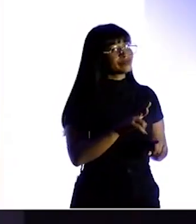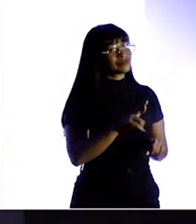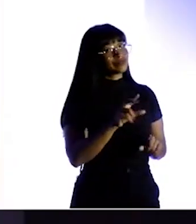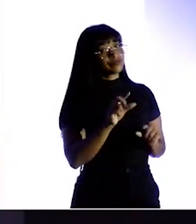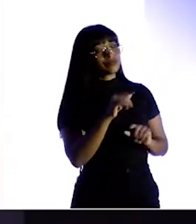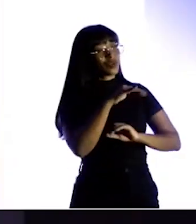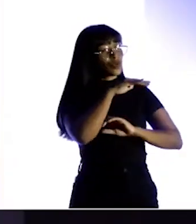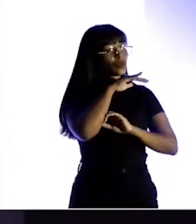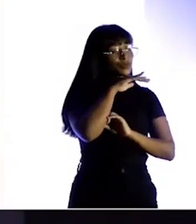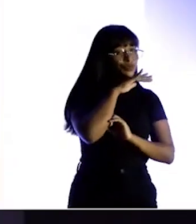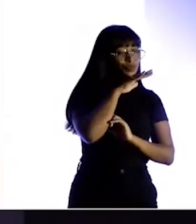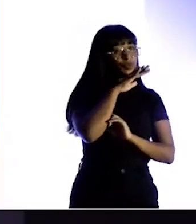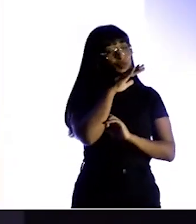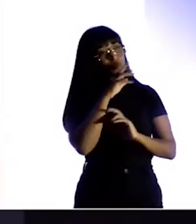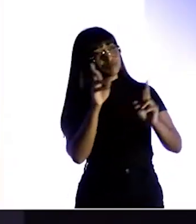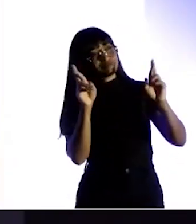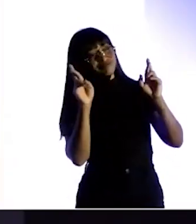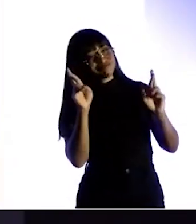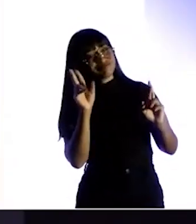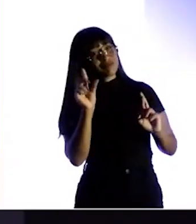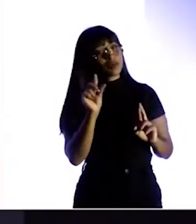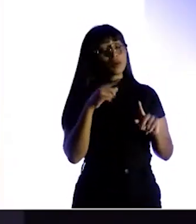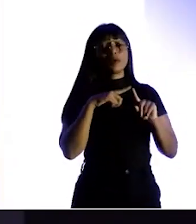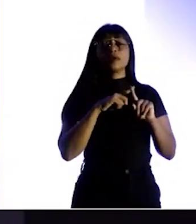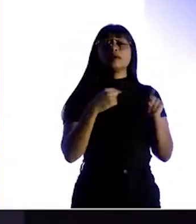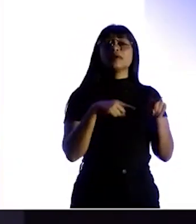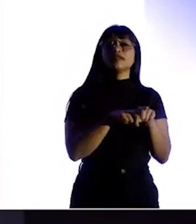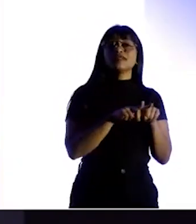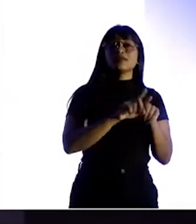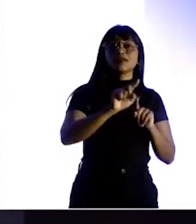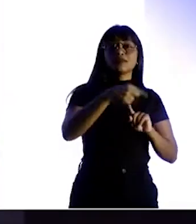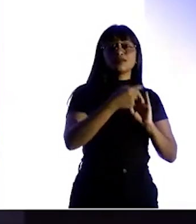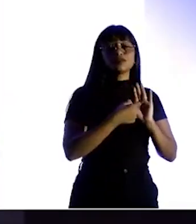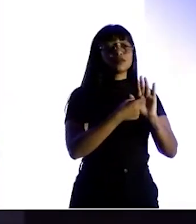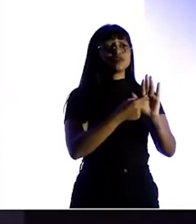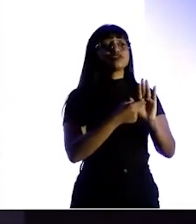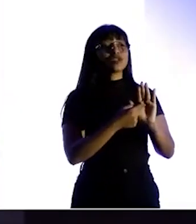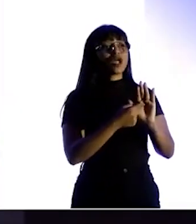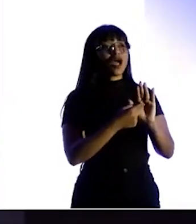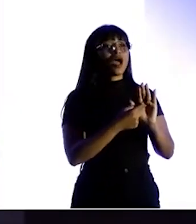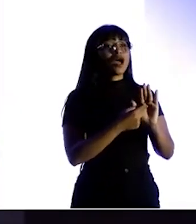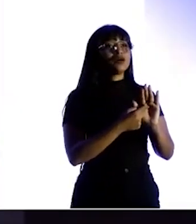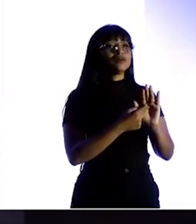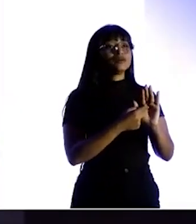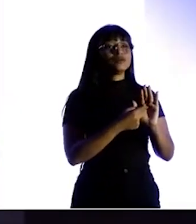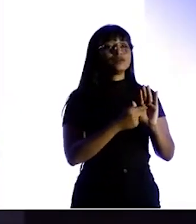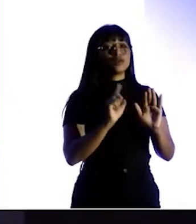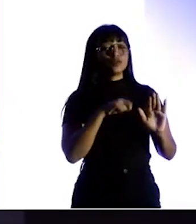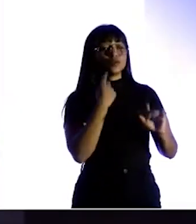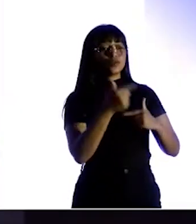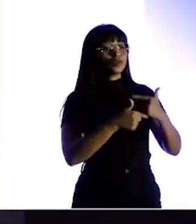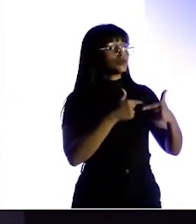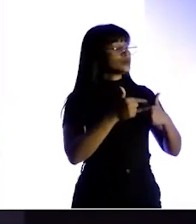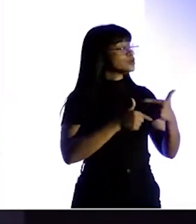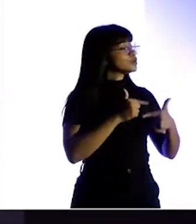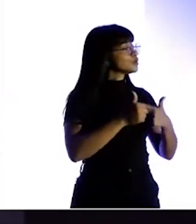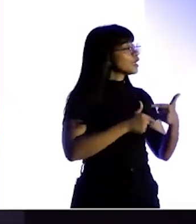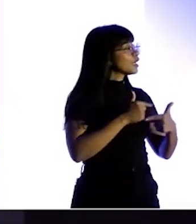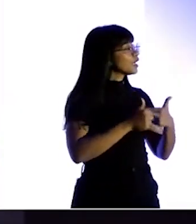esperançosos, e depois mostrar um pouco do que a gente vem fazendo em termos